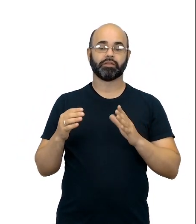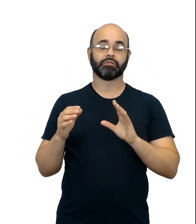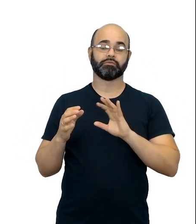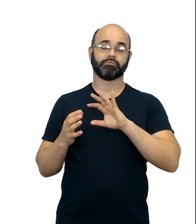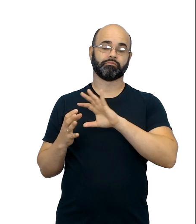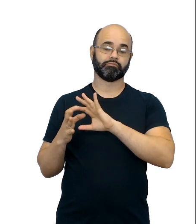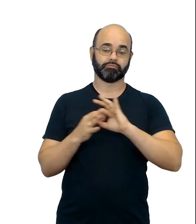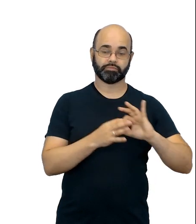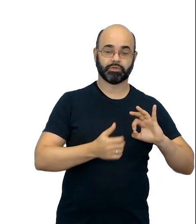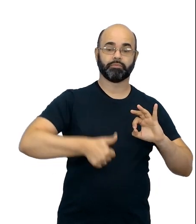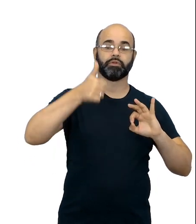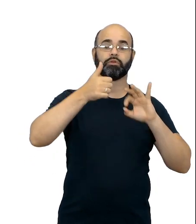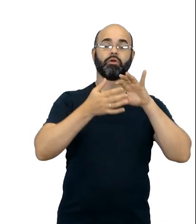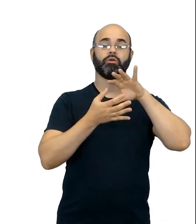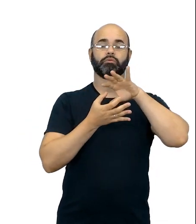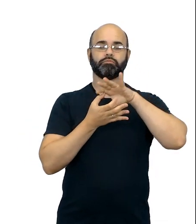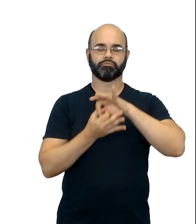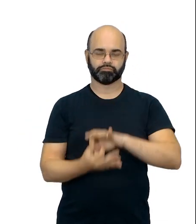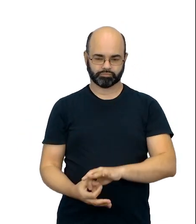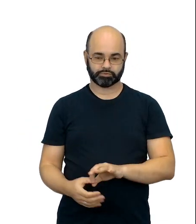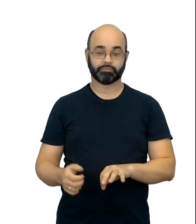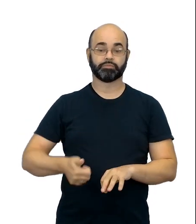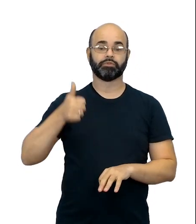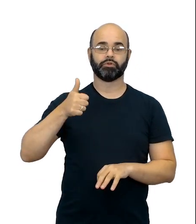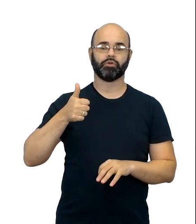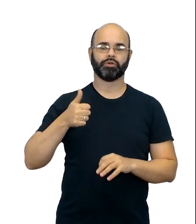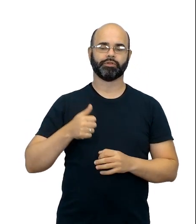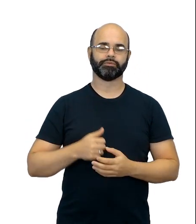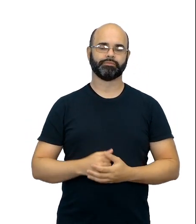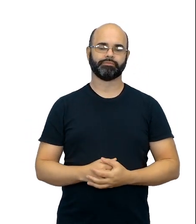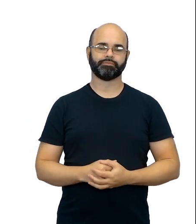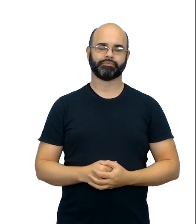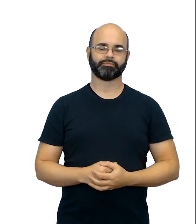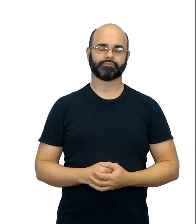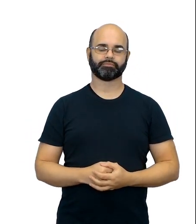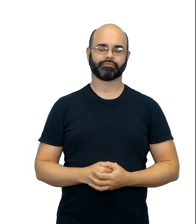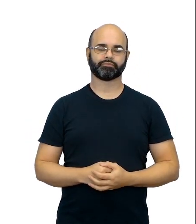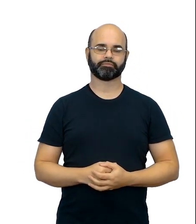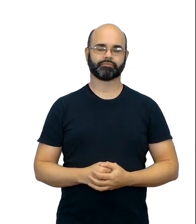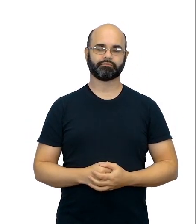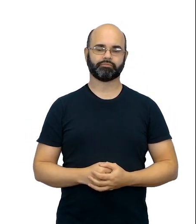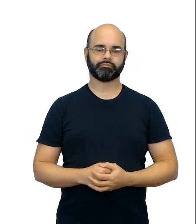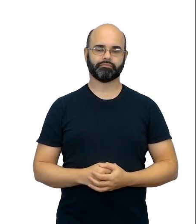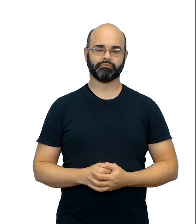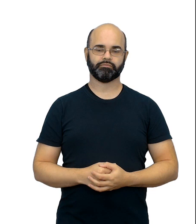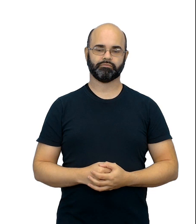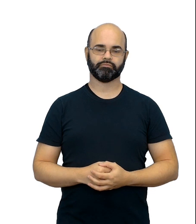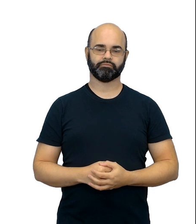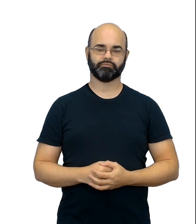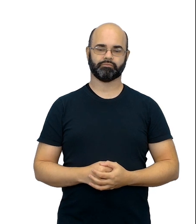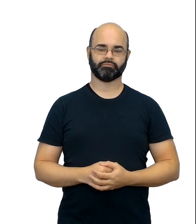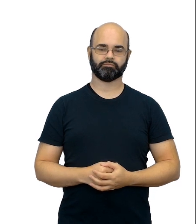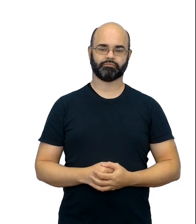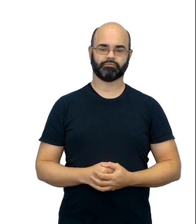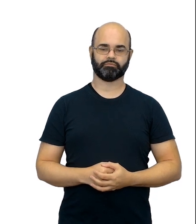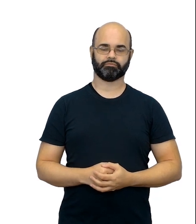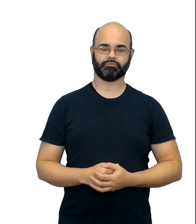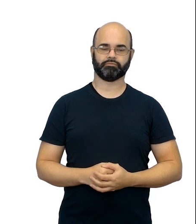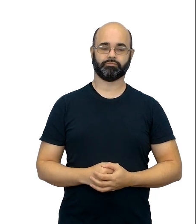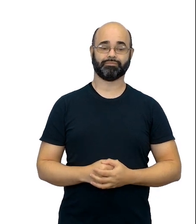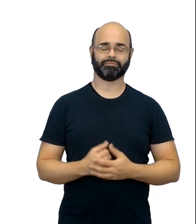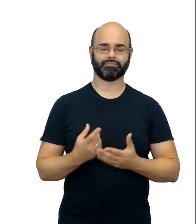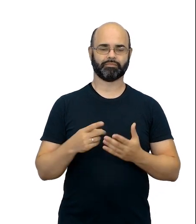e coesos, tá bom? Então, essas habilidades essenciais de língua portuguesa propiciam diálogo, promovem a